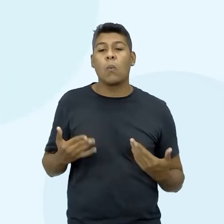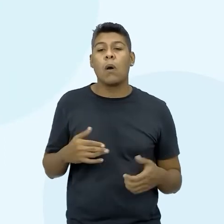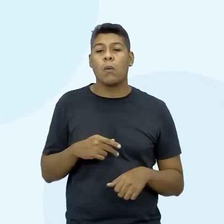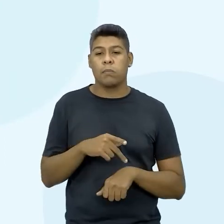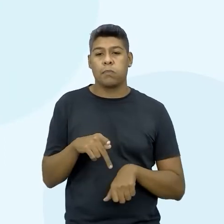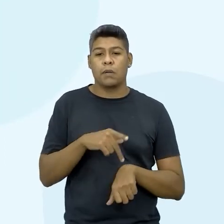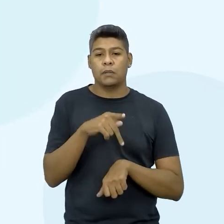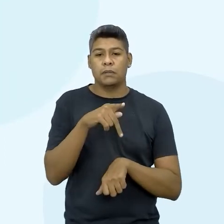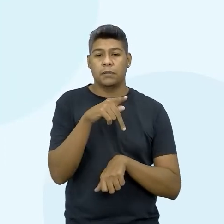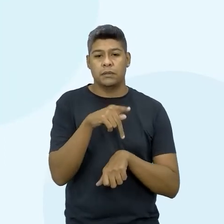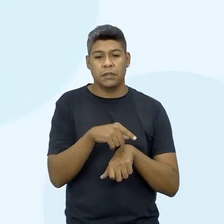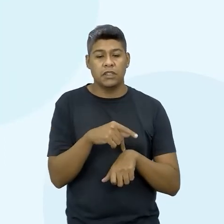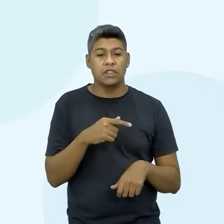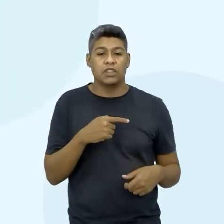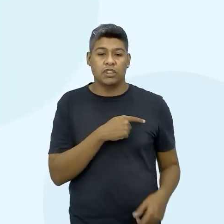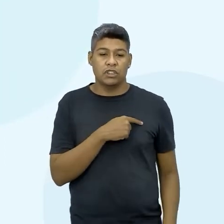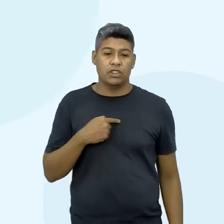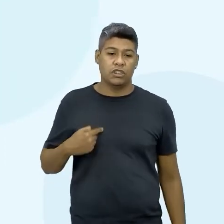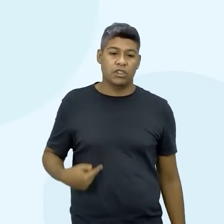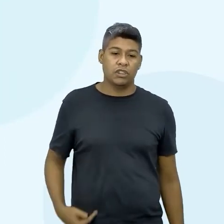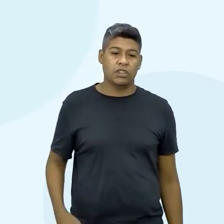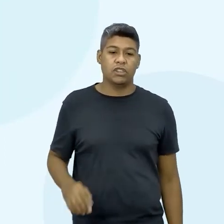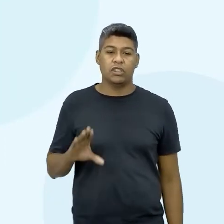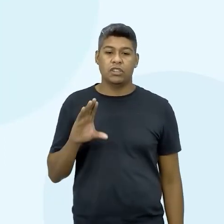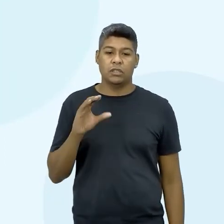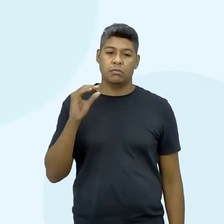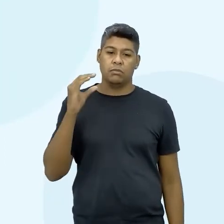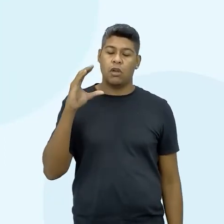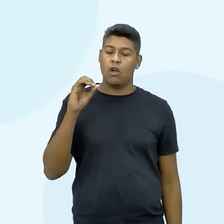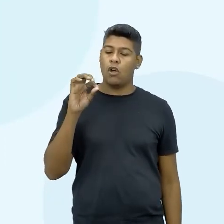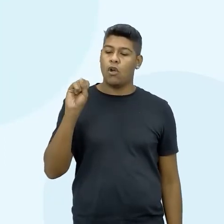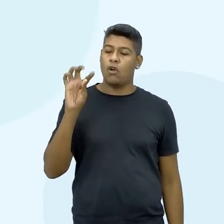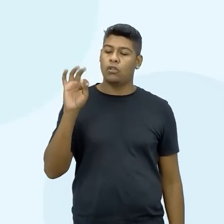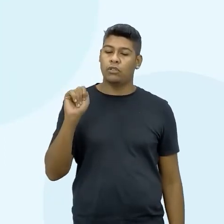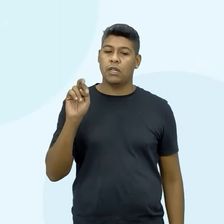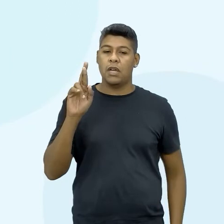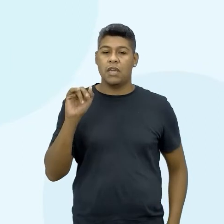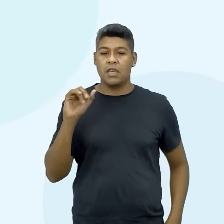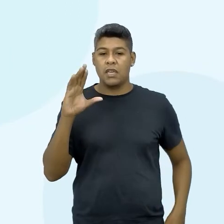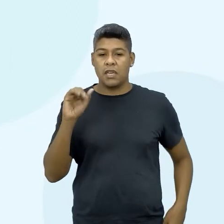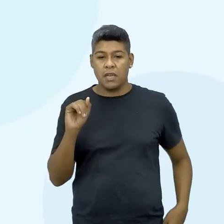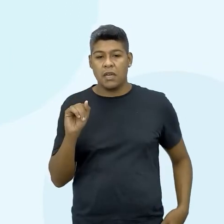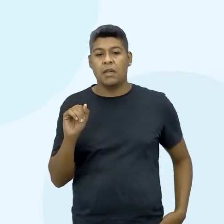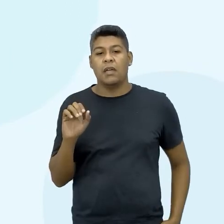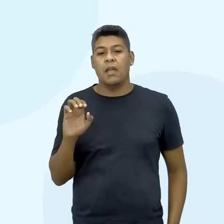ó. China, Costa Rica, El Salvador, Etiópia,